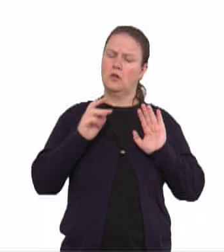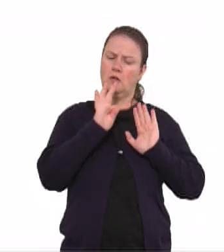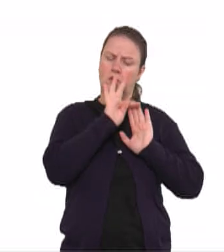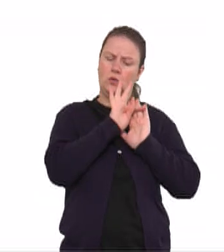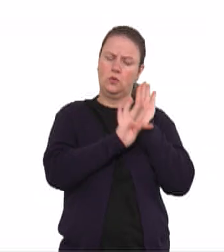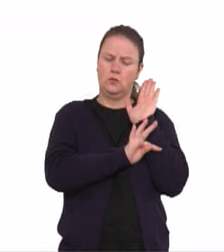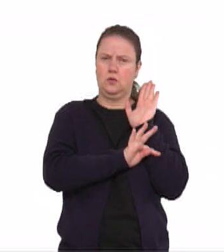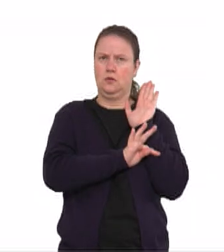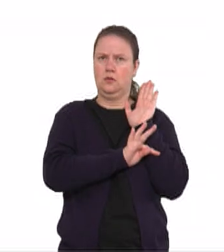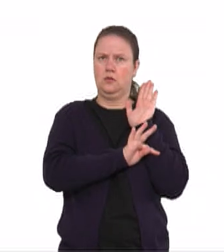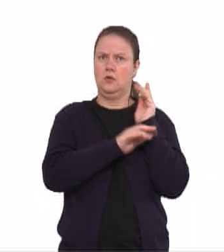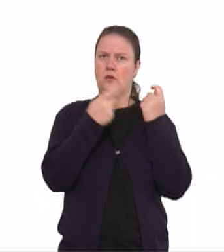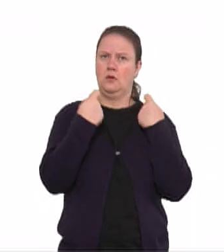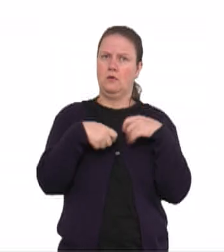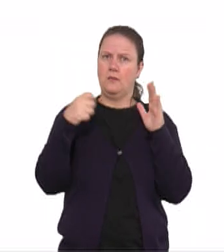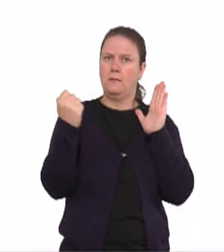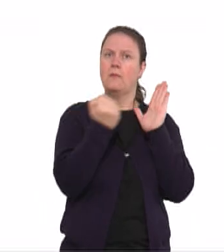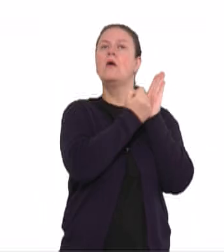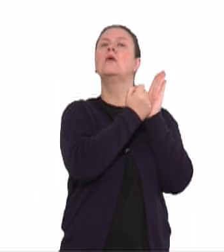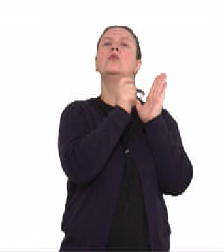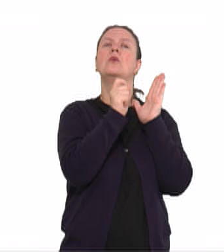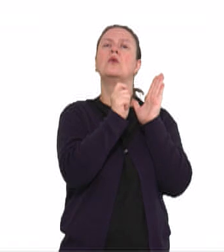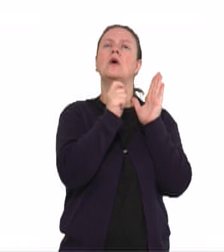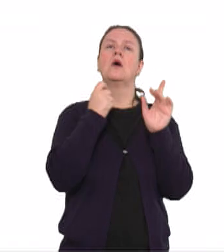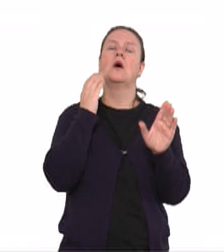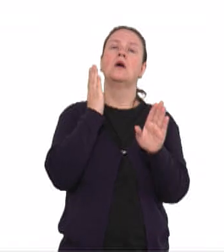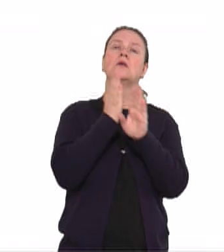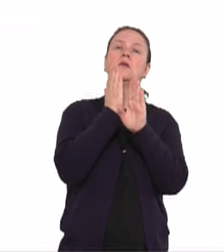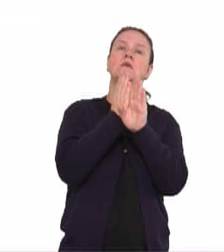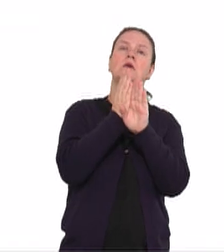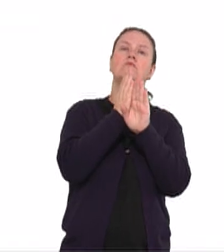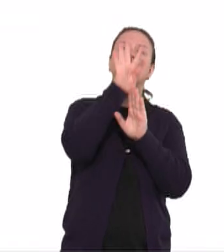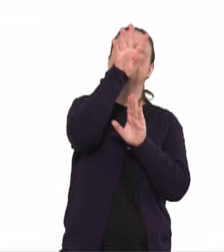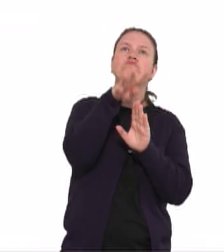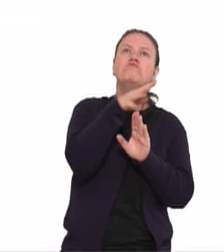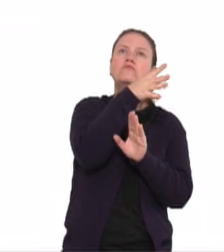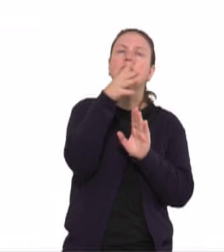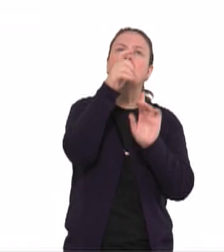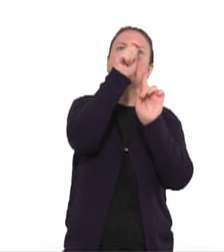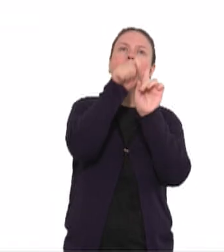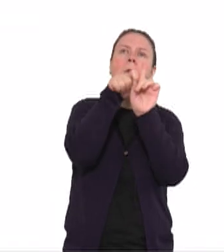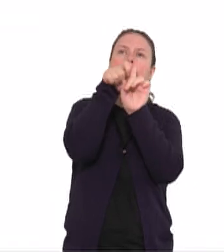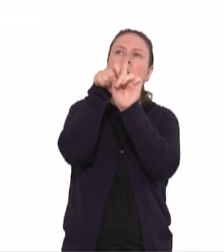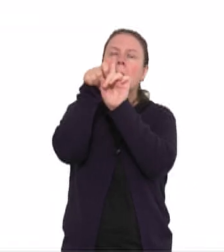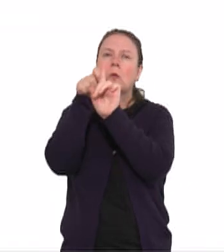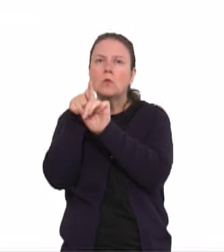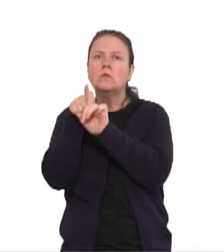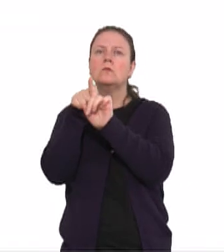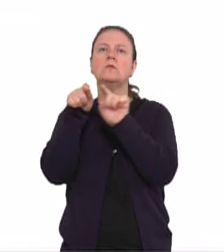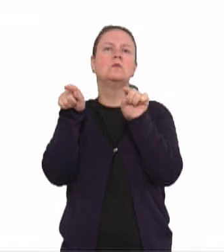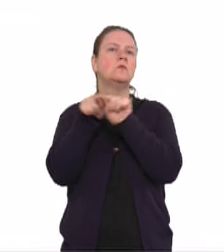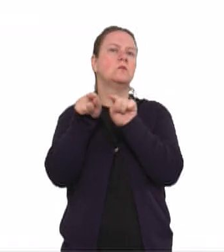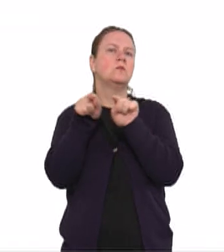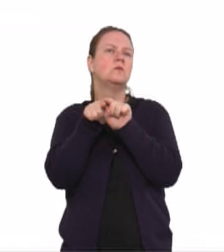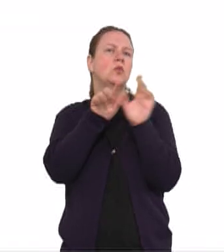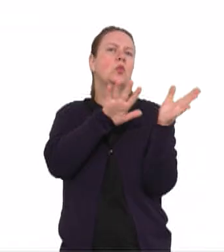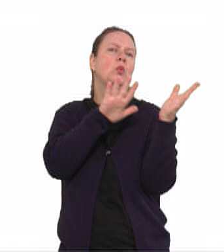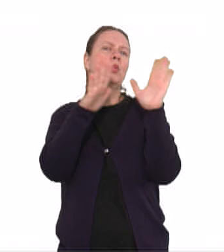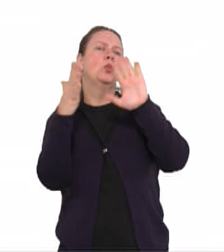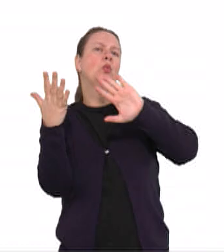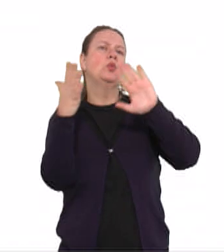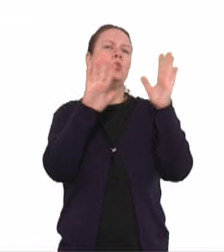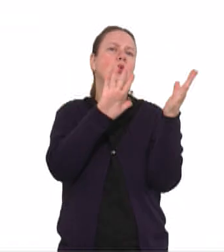na história narrada por meio do calendário, dando indicação da estação do ano, sugerindo-o por meio